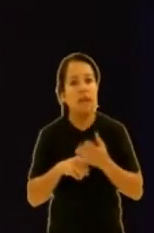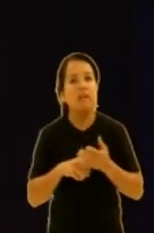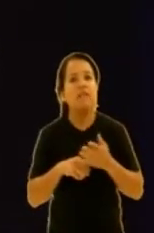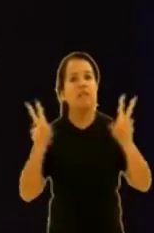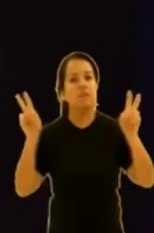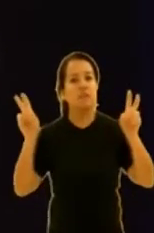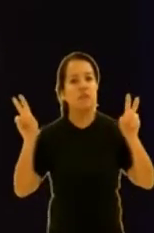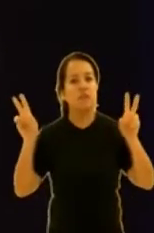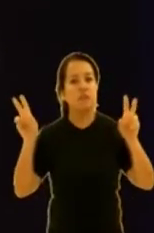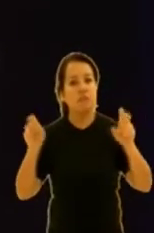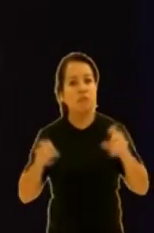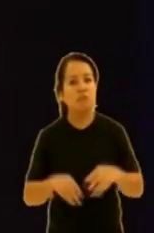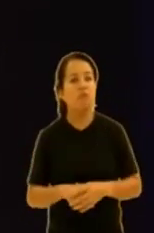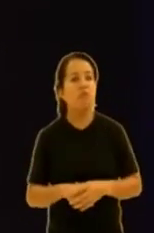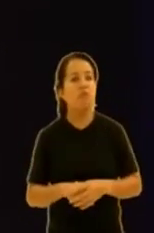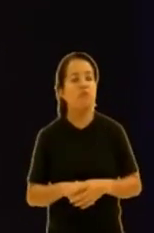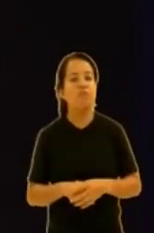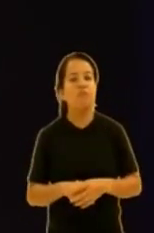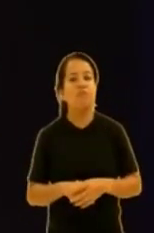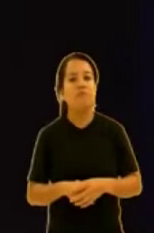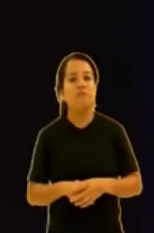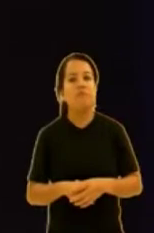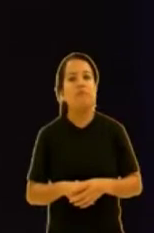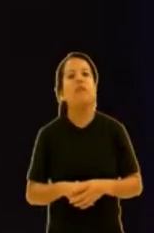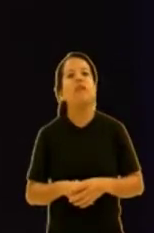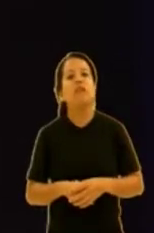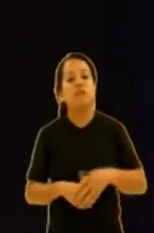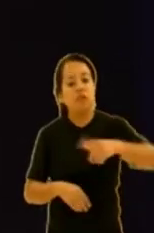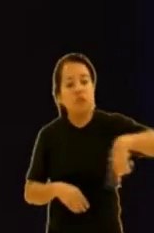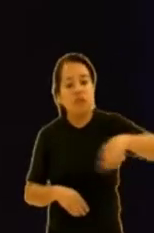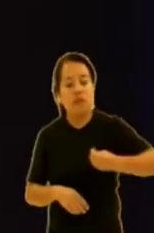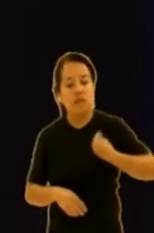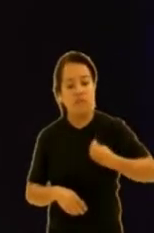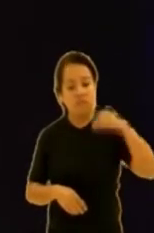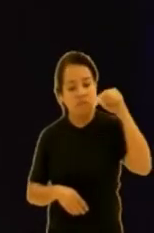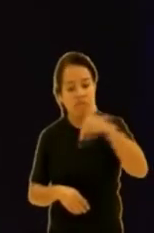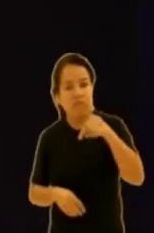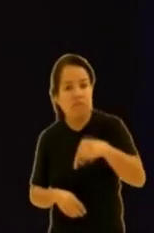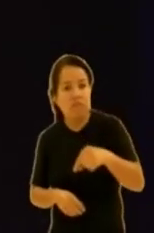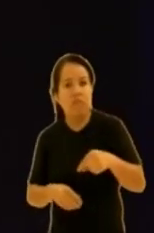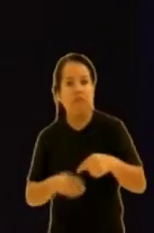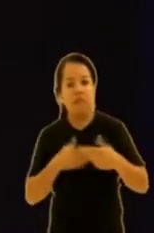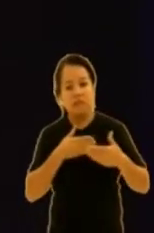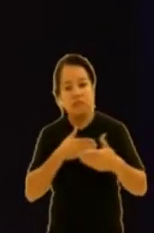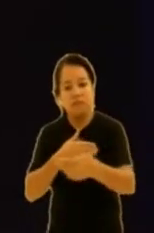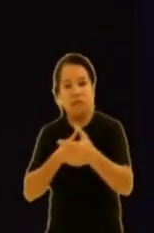aqui durante todos os dias do evento para atender